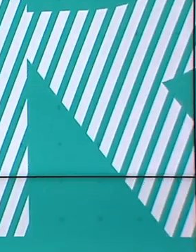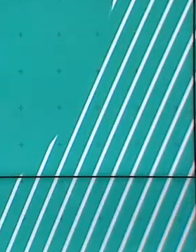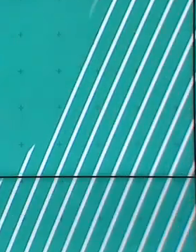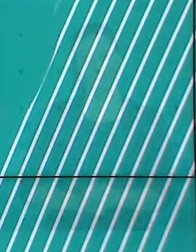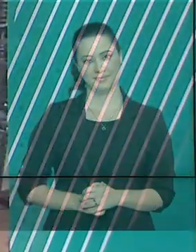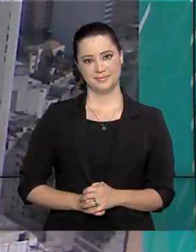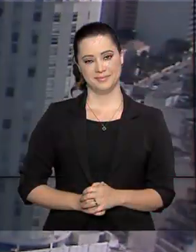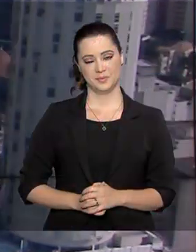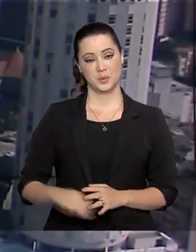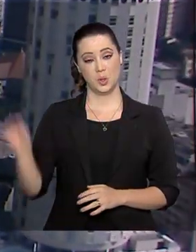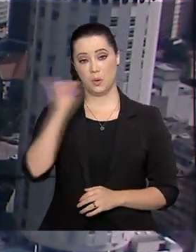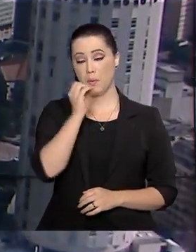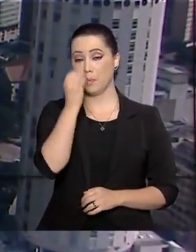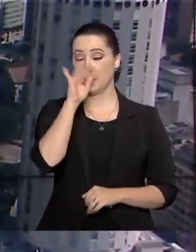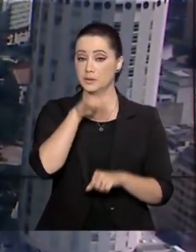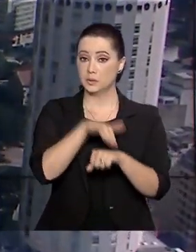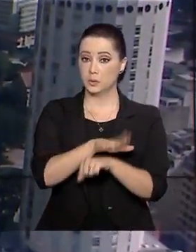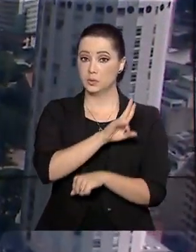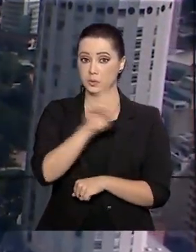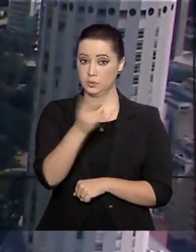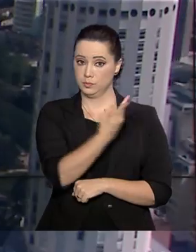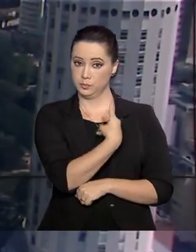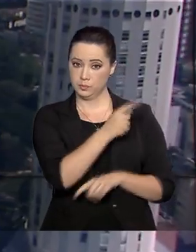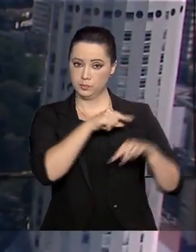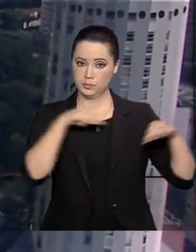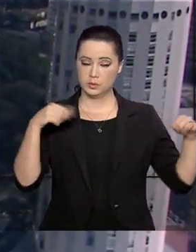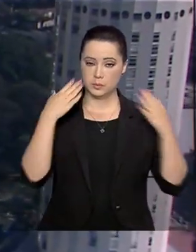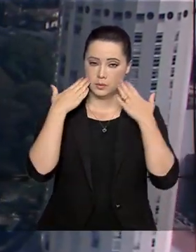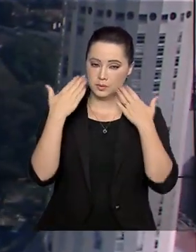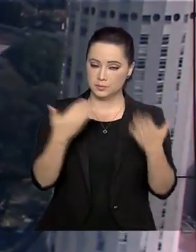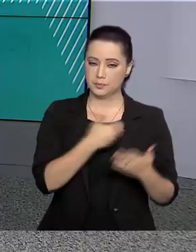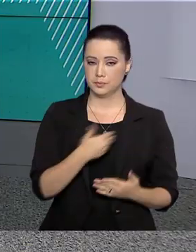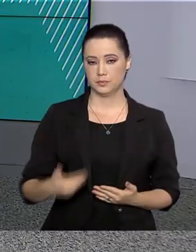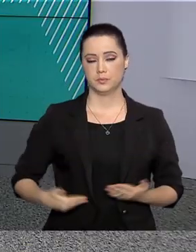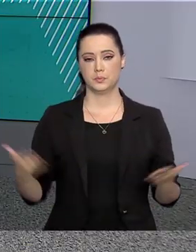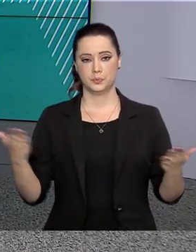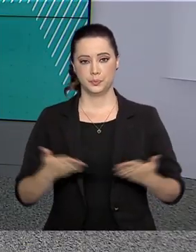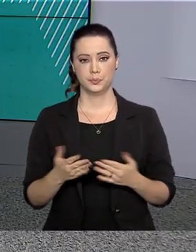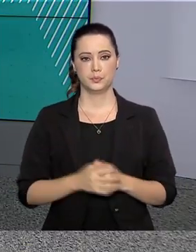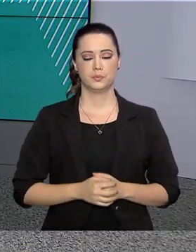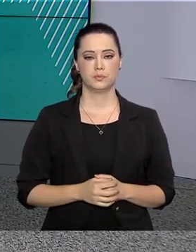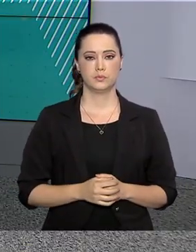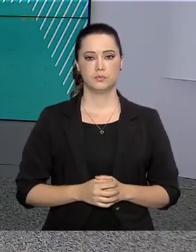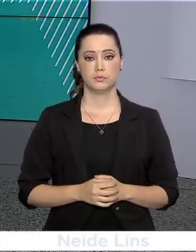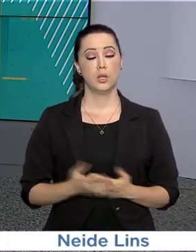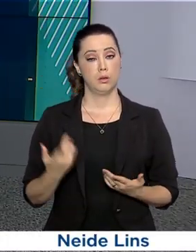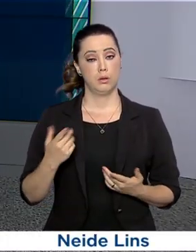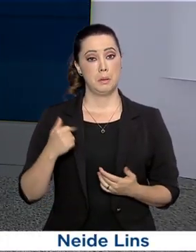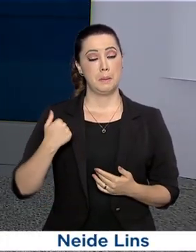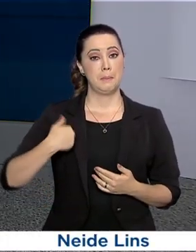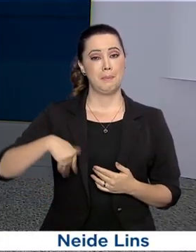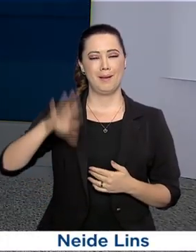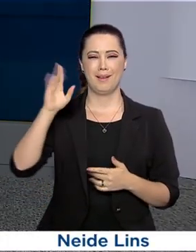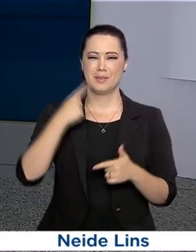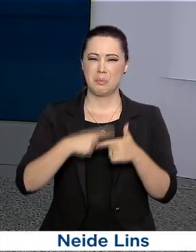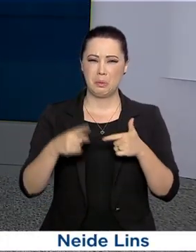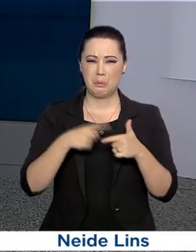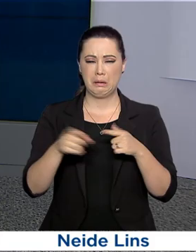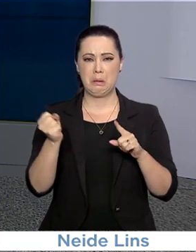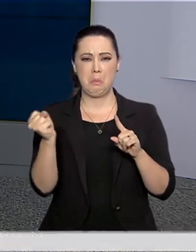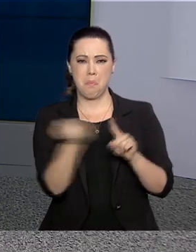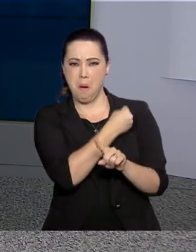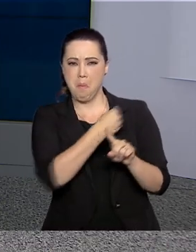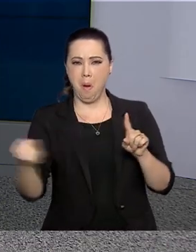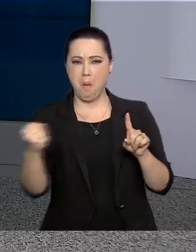Olá, boa noite, eu sou Roberto Camargo e está no ar mais um Governo Agora. Casos mais graves de agressão contra a mulher